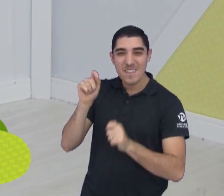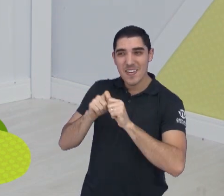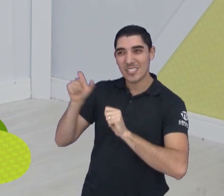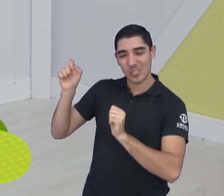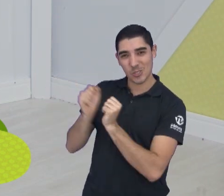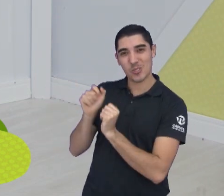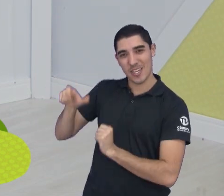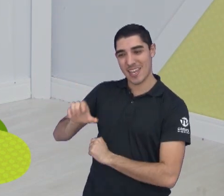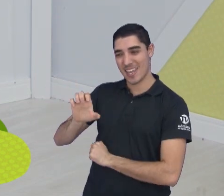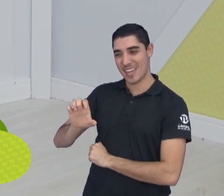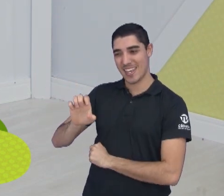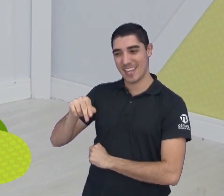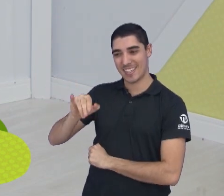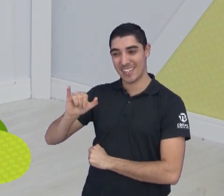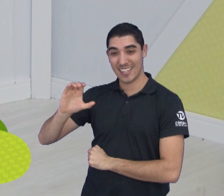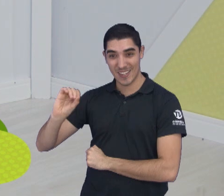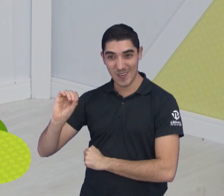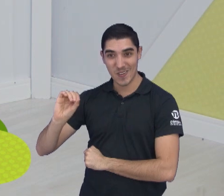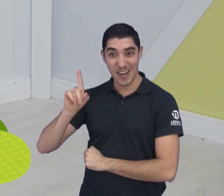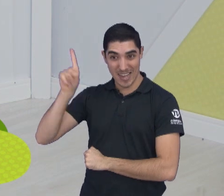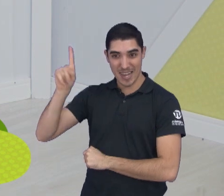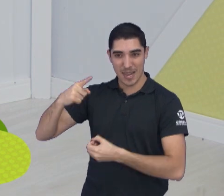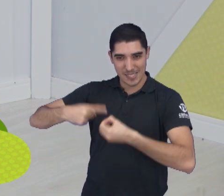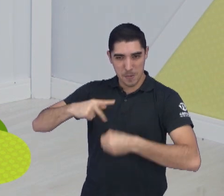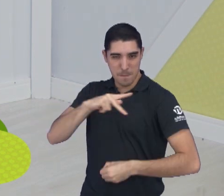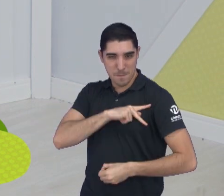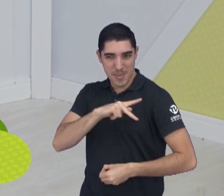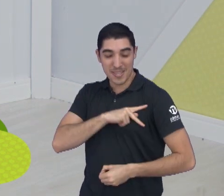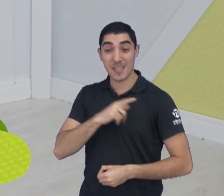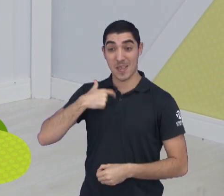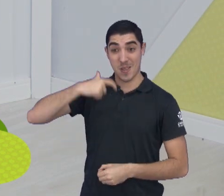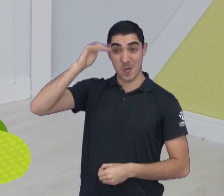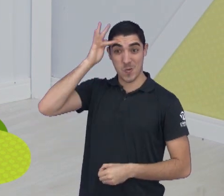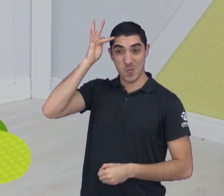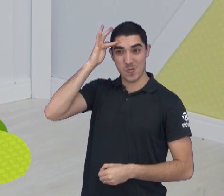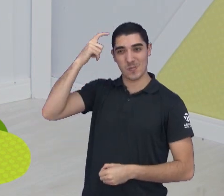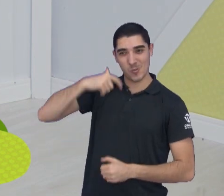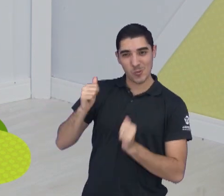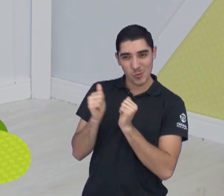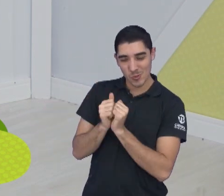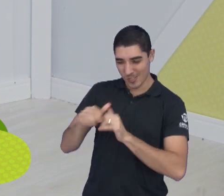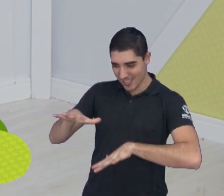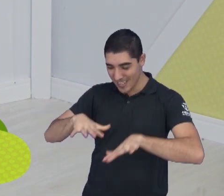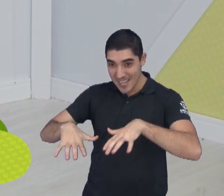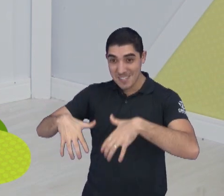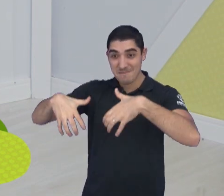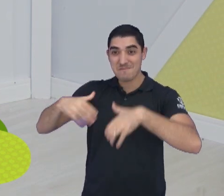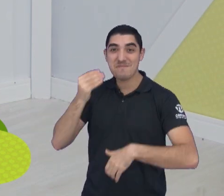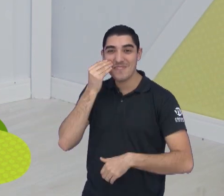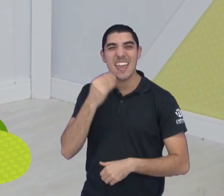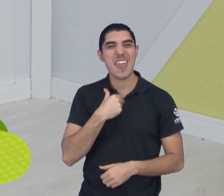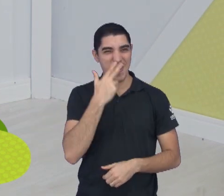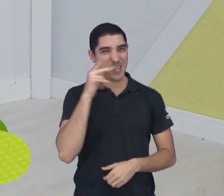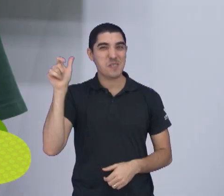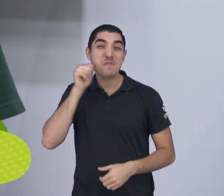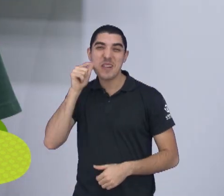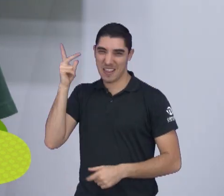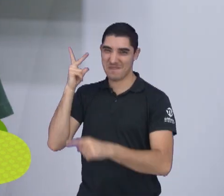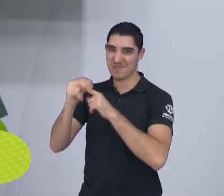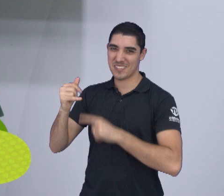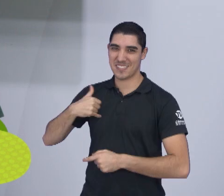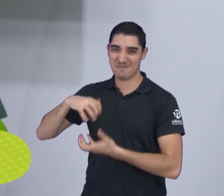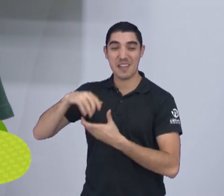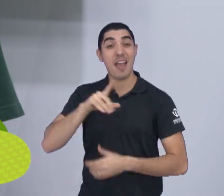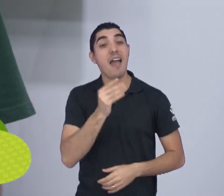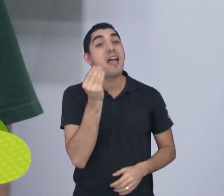lá de Pinda e a gente vai providenciar essa pauta, o Luizão jogando com ela dominó pra ver quem ganha. Eu aposto na dona Emiko. Ah,